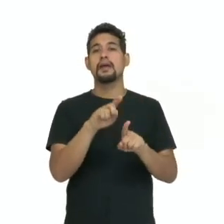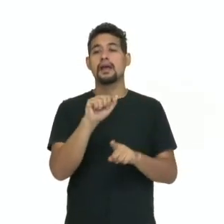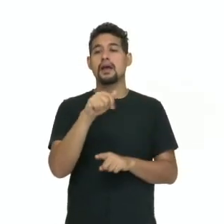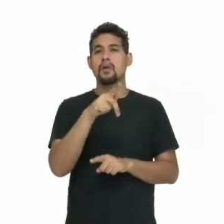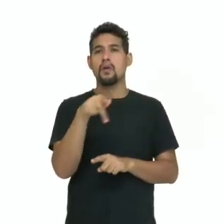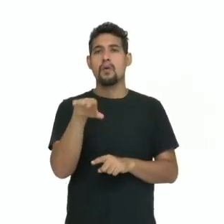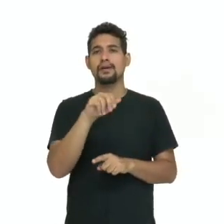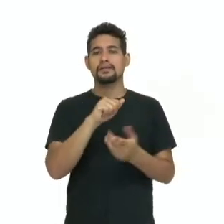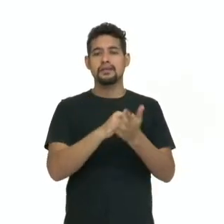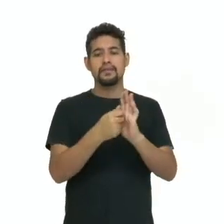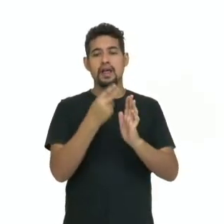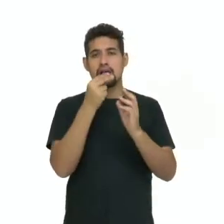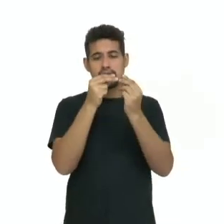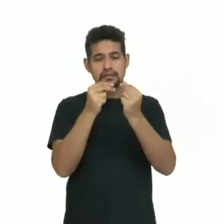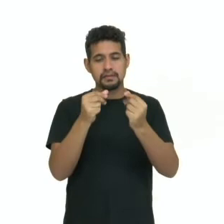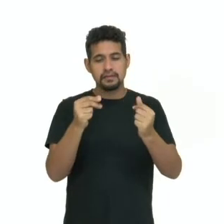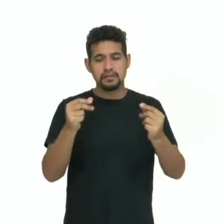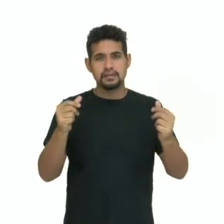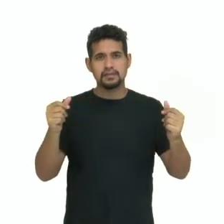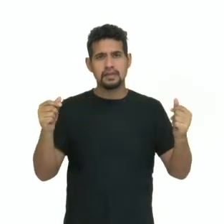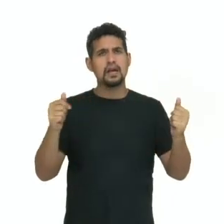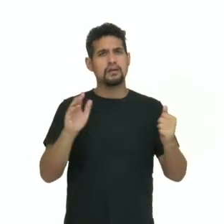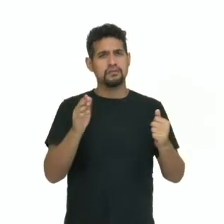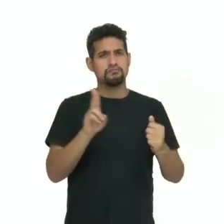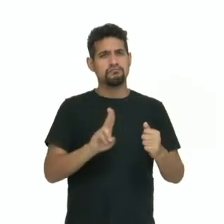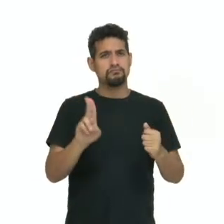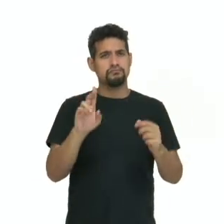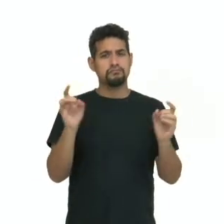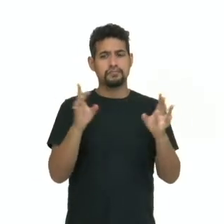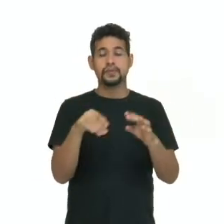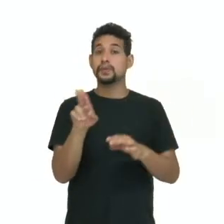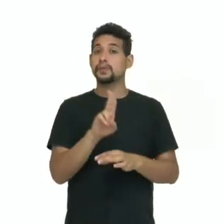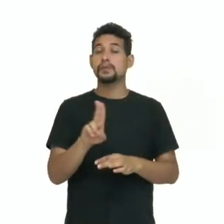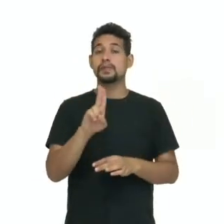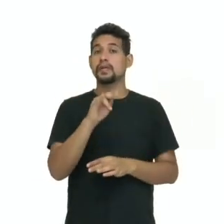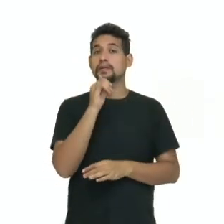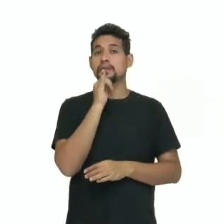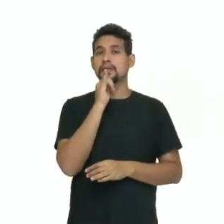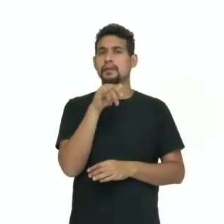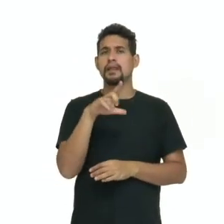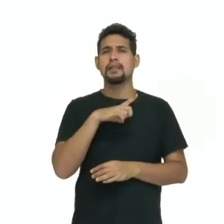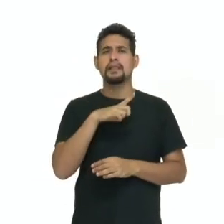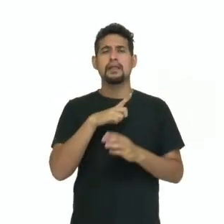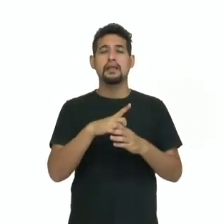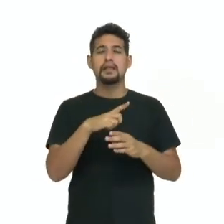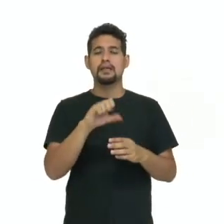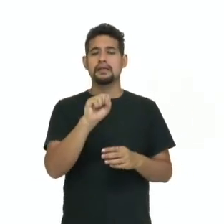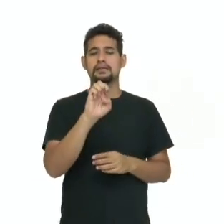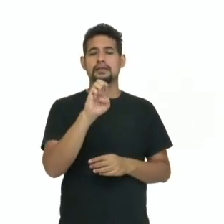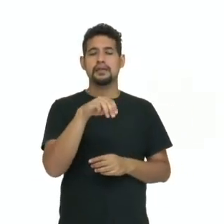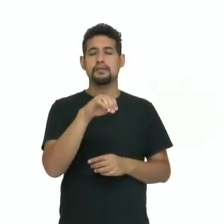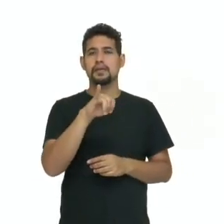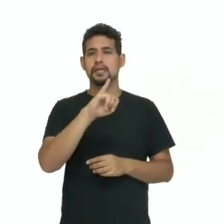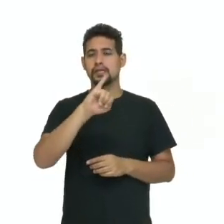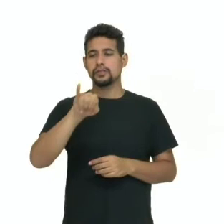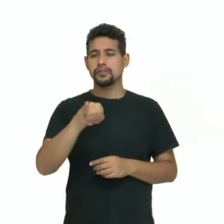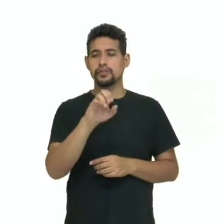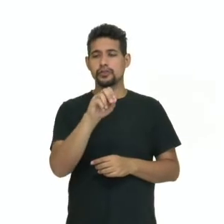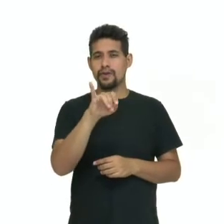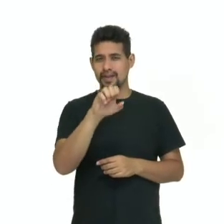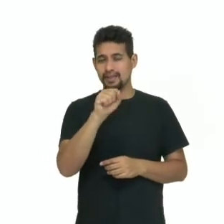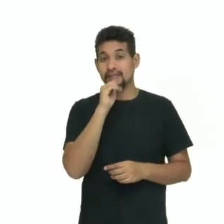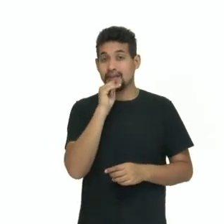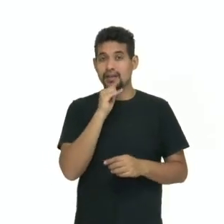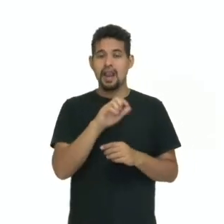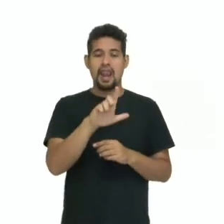de um sal do metal que será depositado. É utilizado, por exemplo, para a obtenção de semijoias, onde uma peça de latão